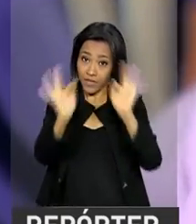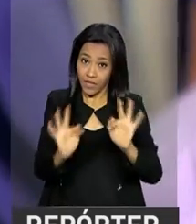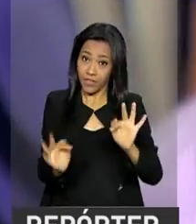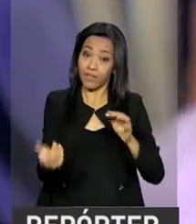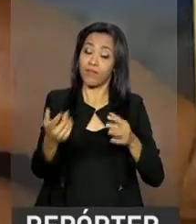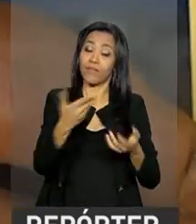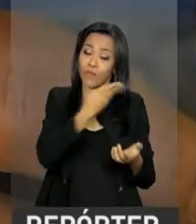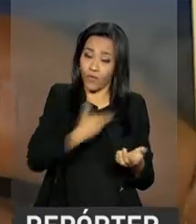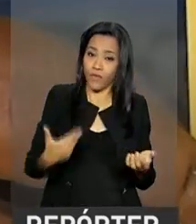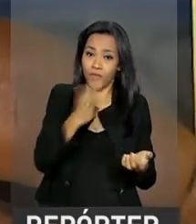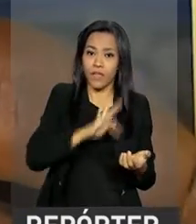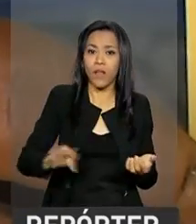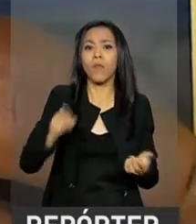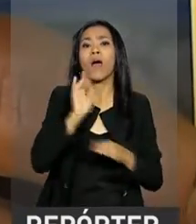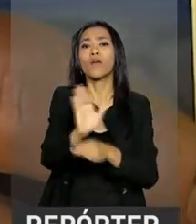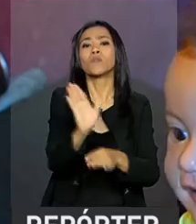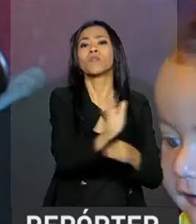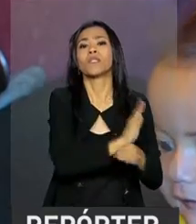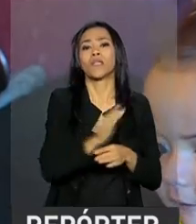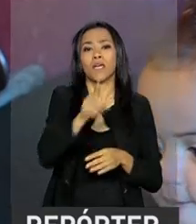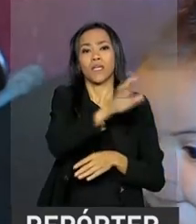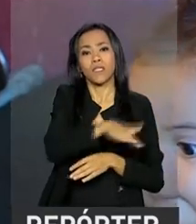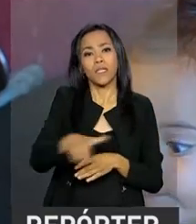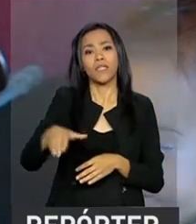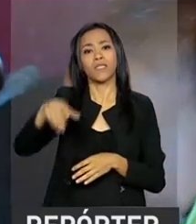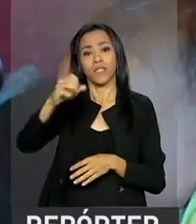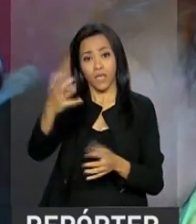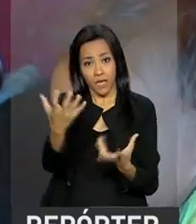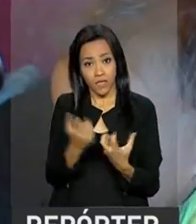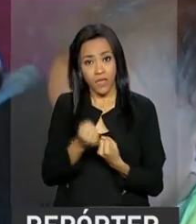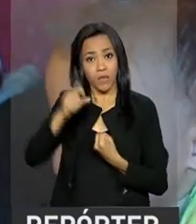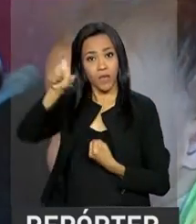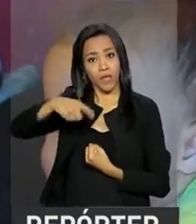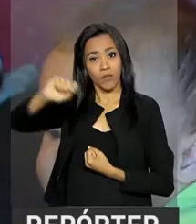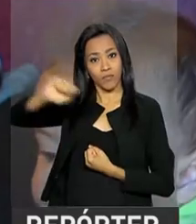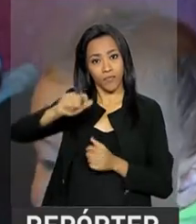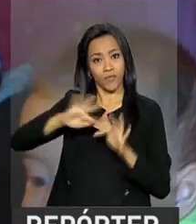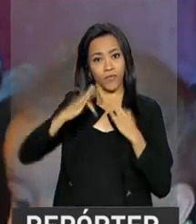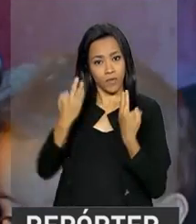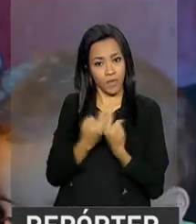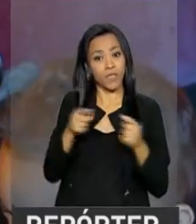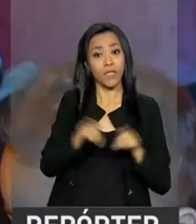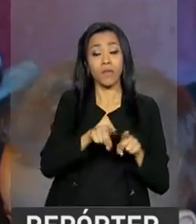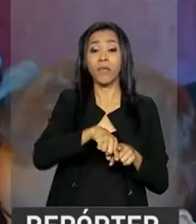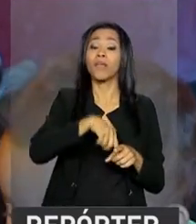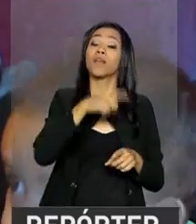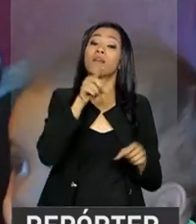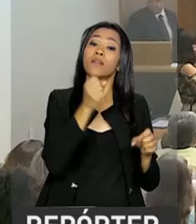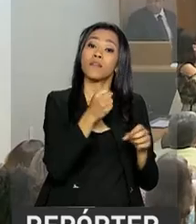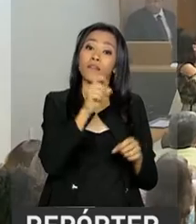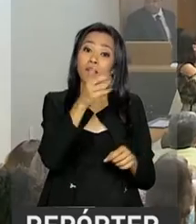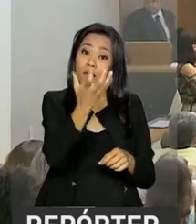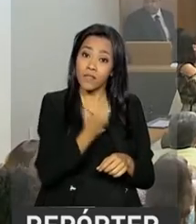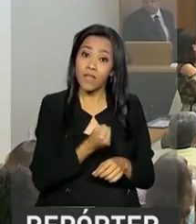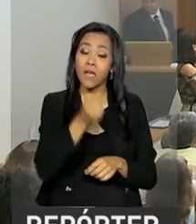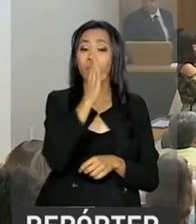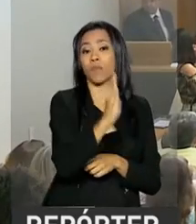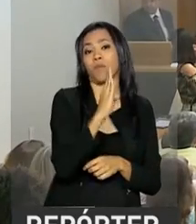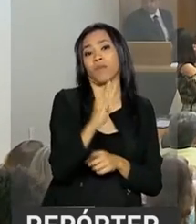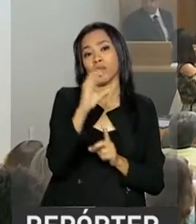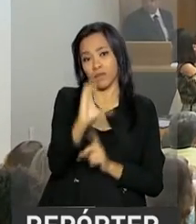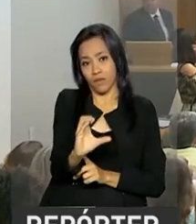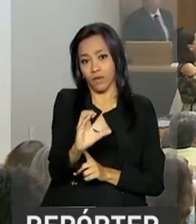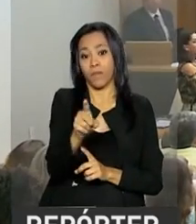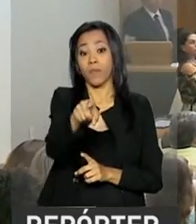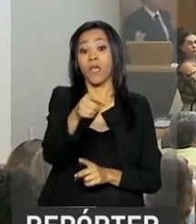3 anos beneficiárias do Bolsa Família e as de até 6 anos que recebem o benefício de prestação continuada. No Rio de Janeiro,